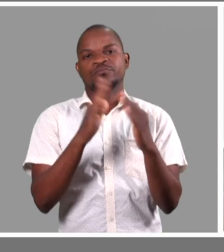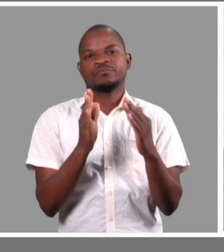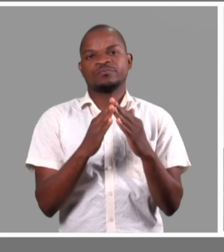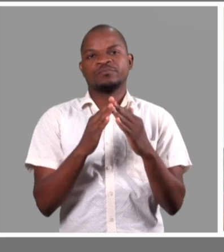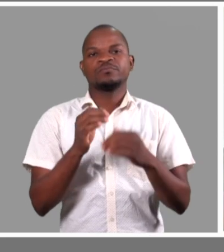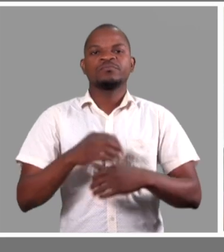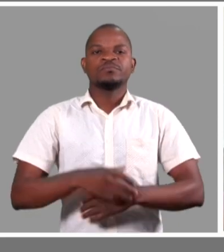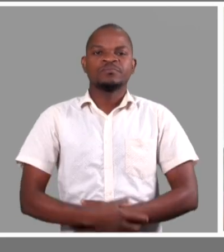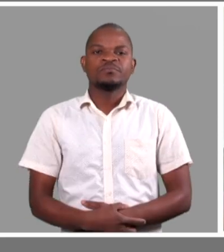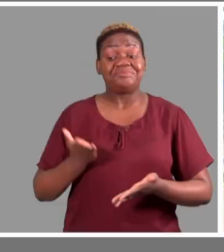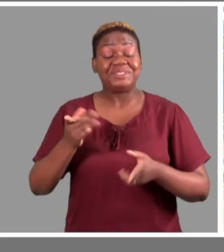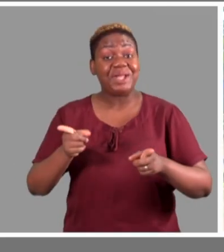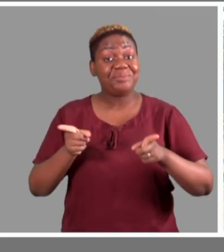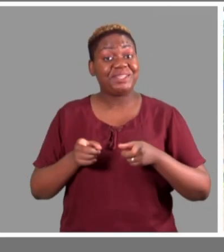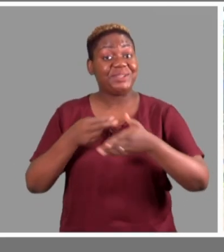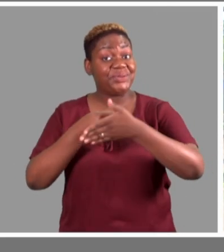embora,